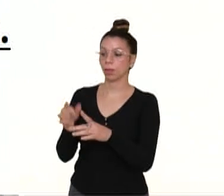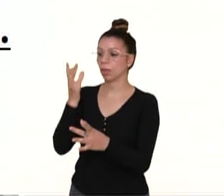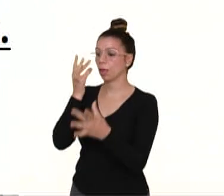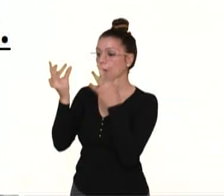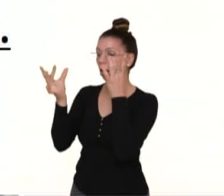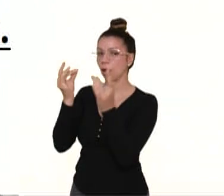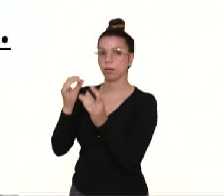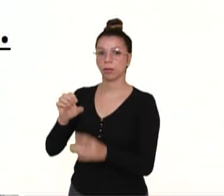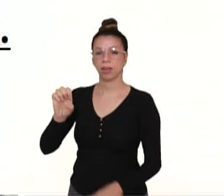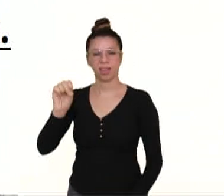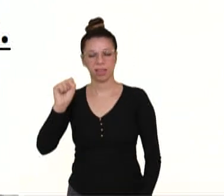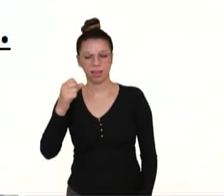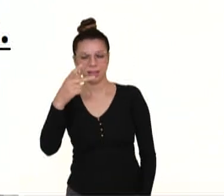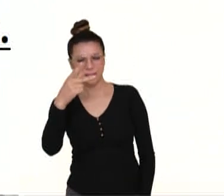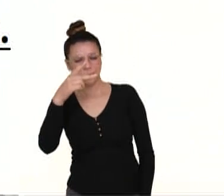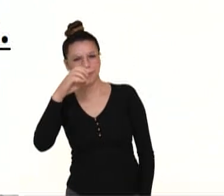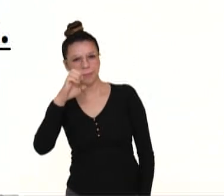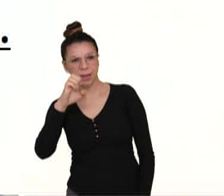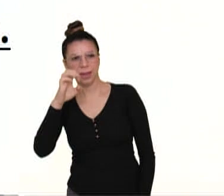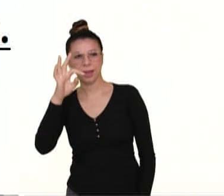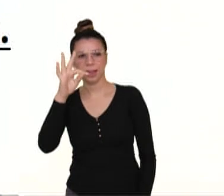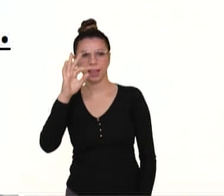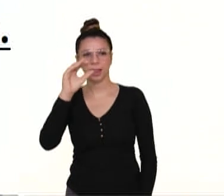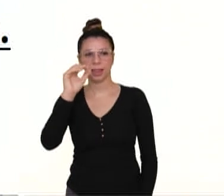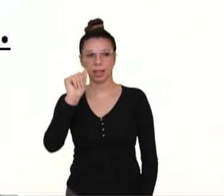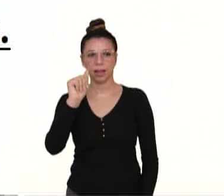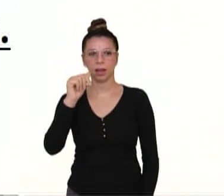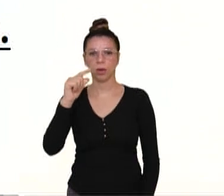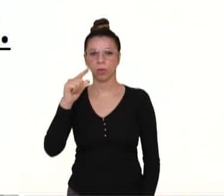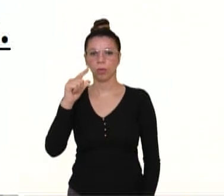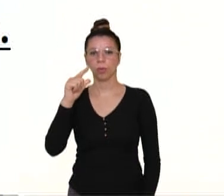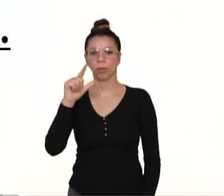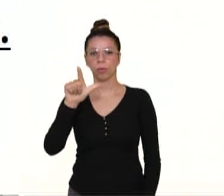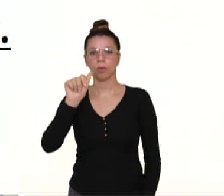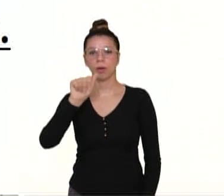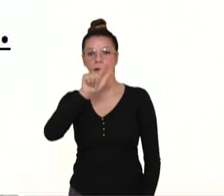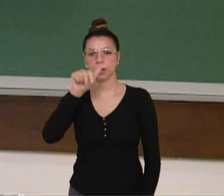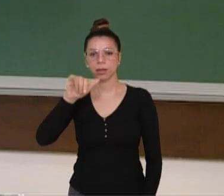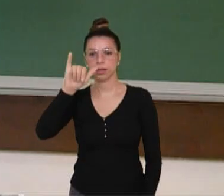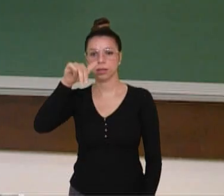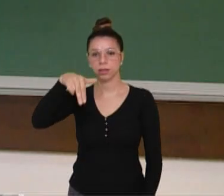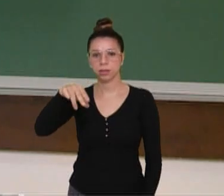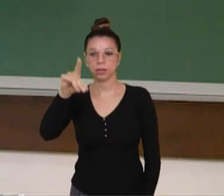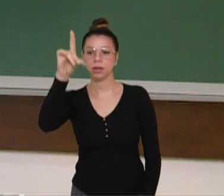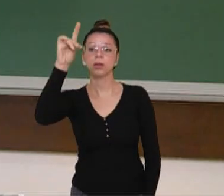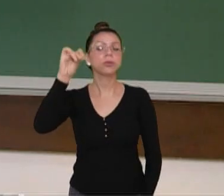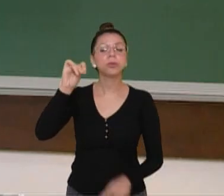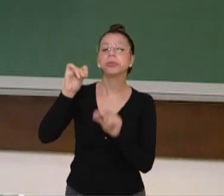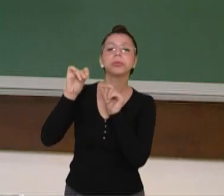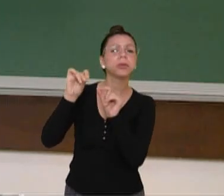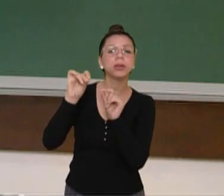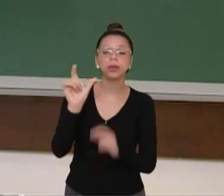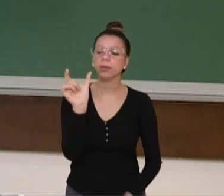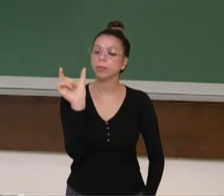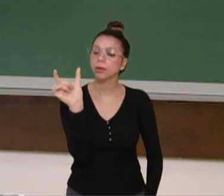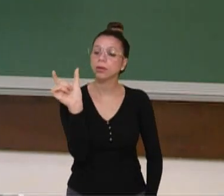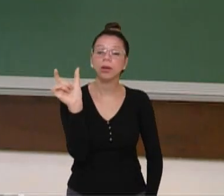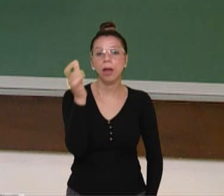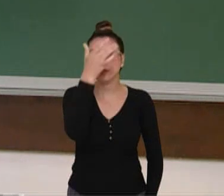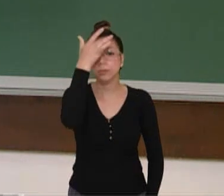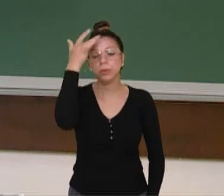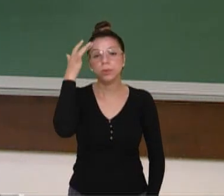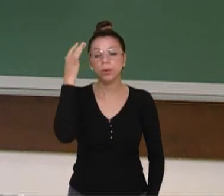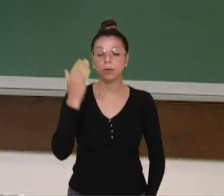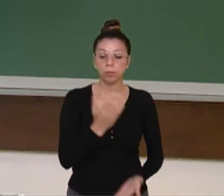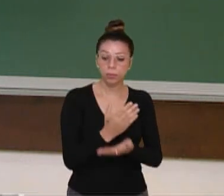E o que é esse palavrão? Então, esse palavrão, ele quer dizer que, como as pessoas começaram a